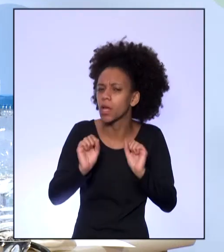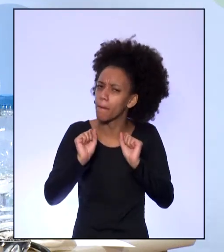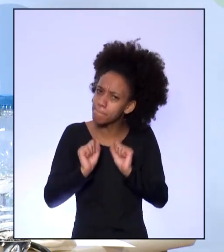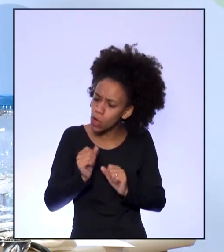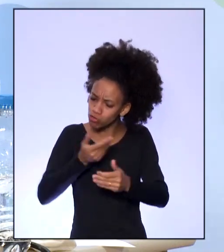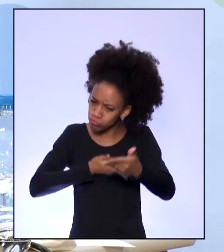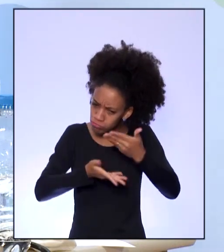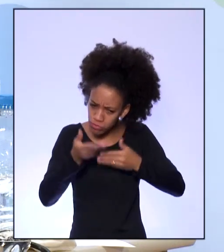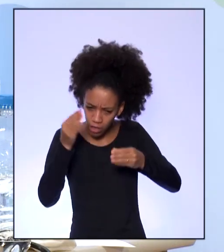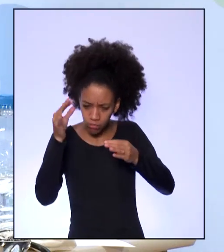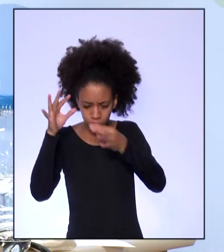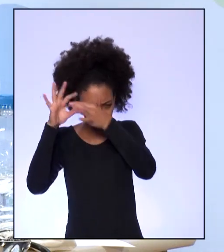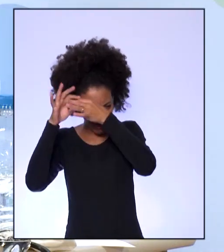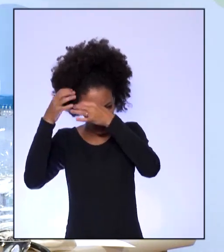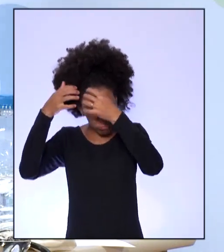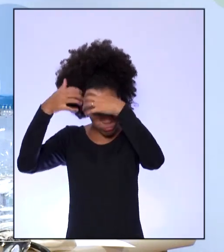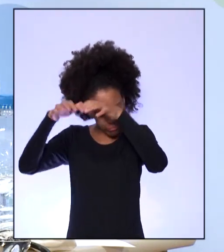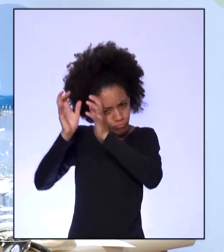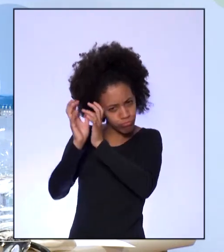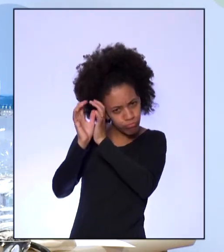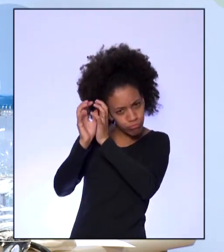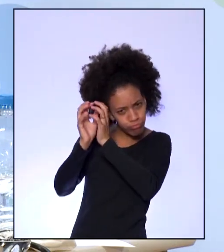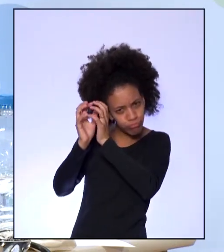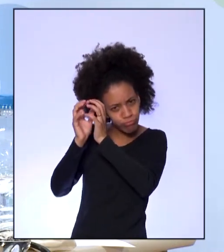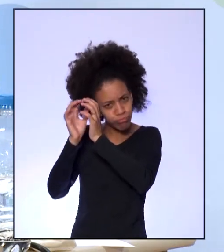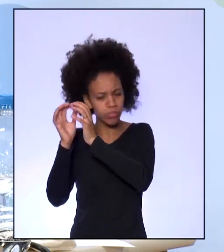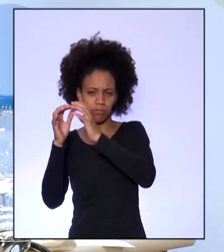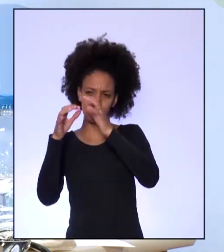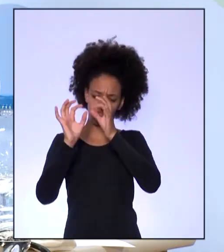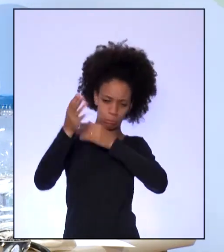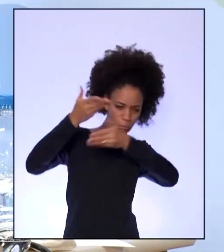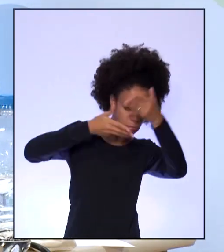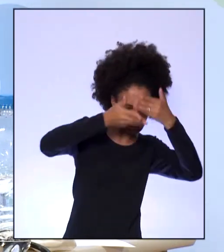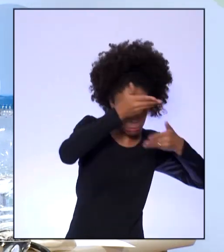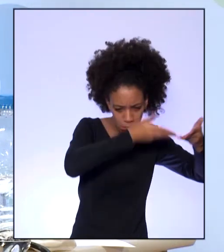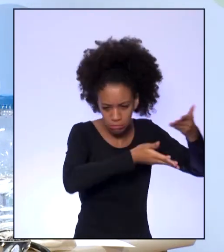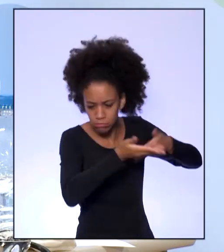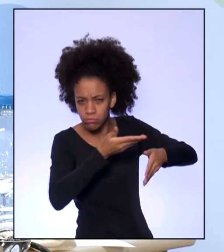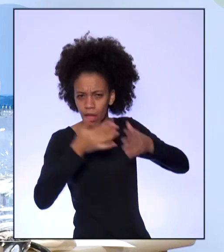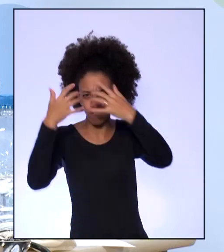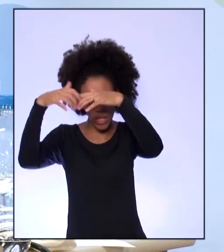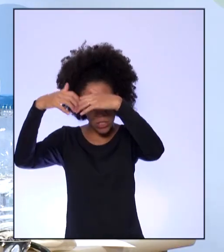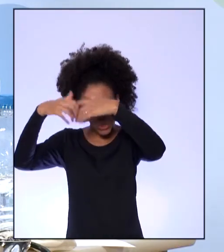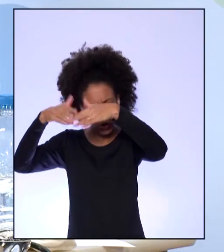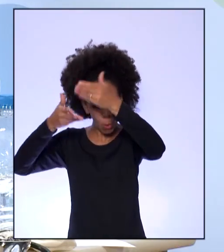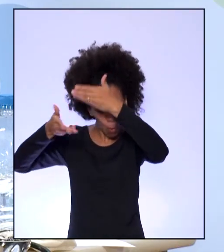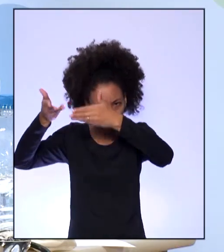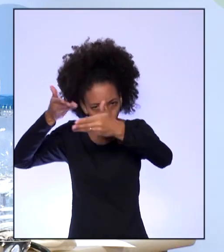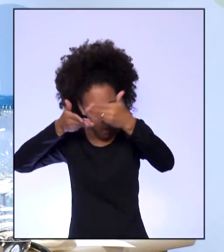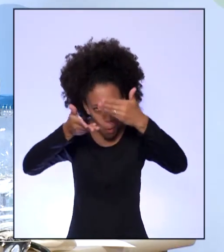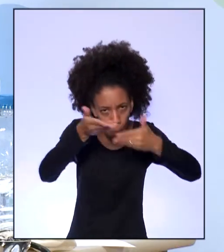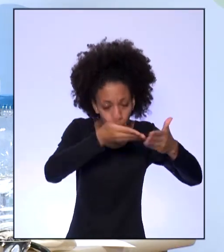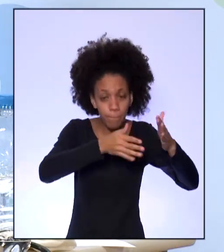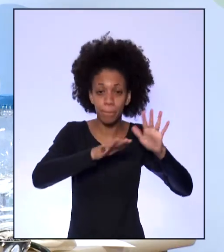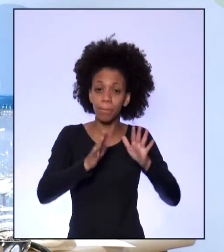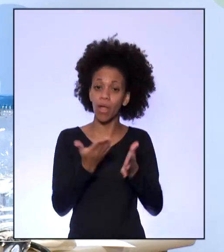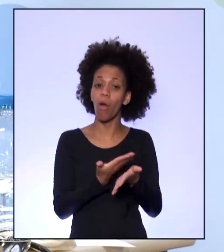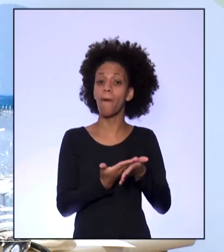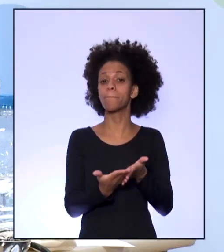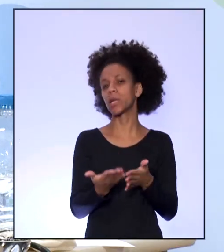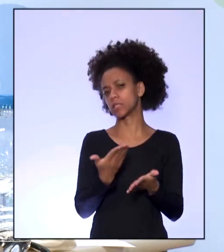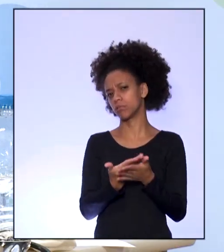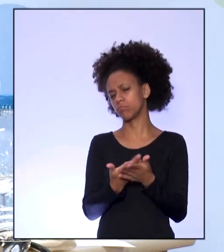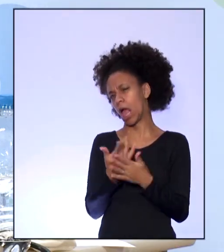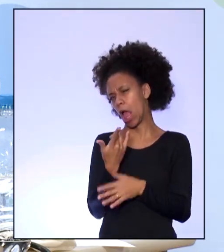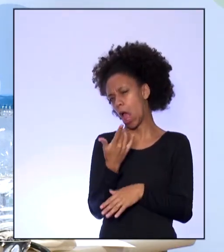transmitidas de cérebros em cérebros. Isso é o que acontece com o meme. Vocês sabem bem do que a gente está falando. Eu já comecei a aula aqui faz quase